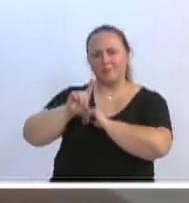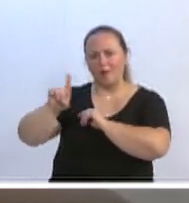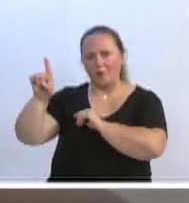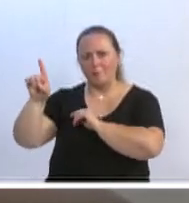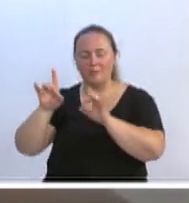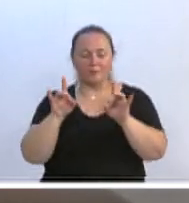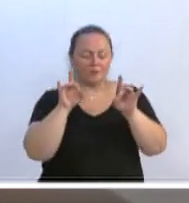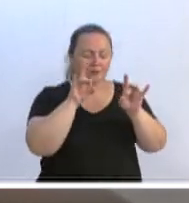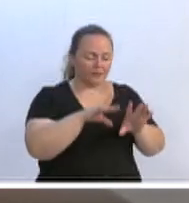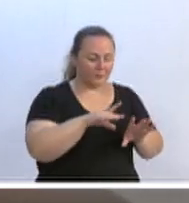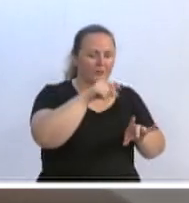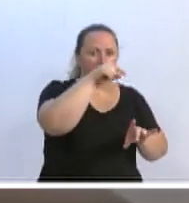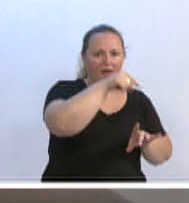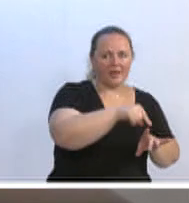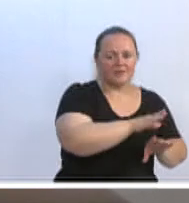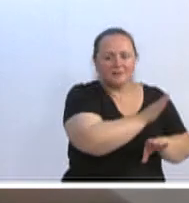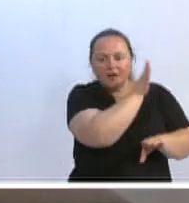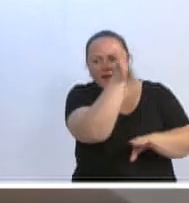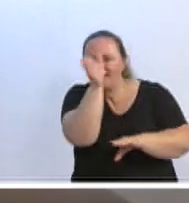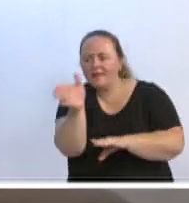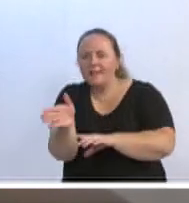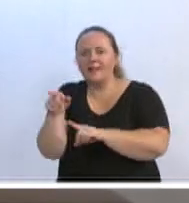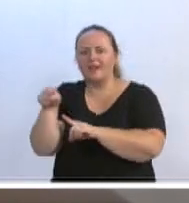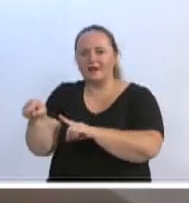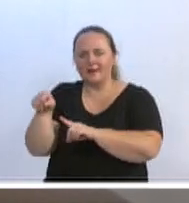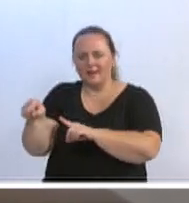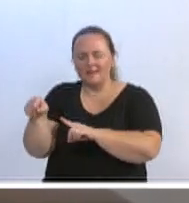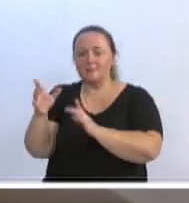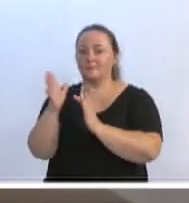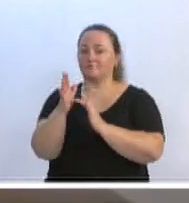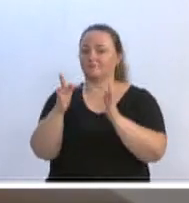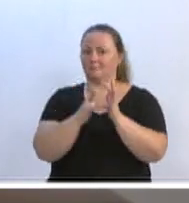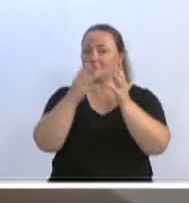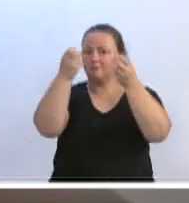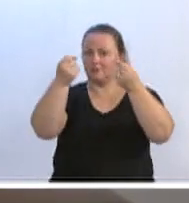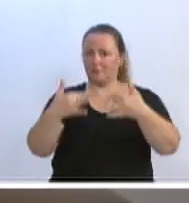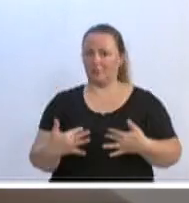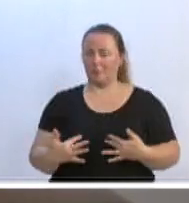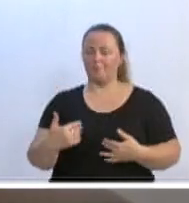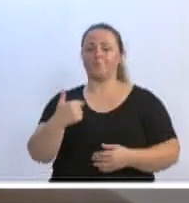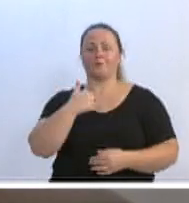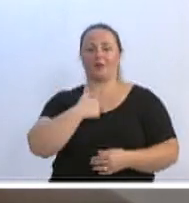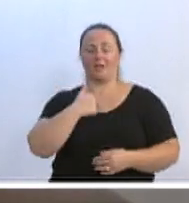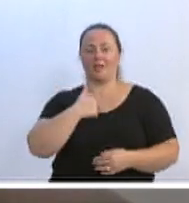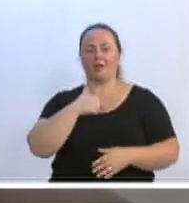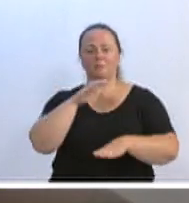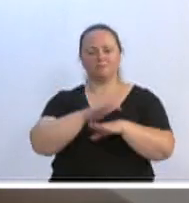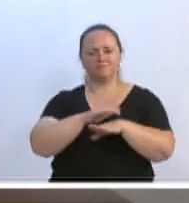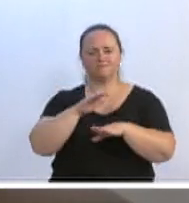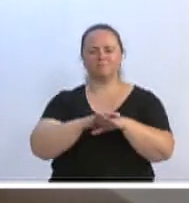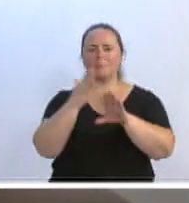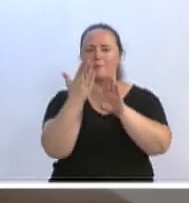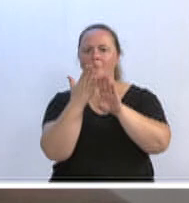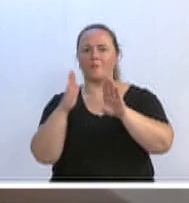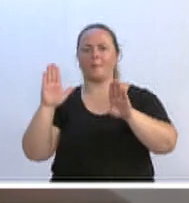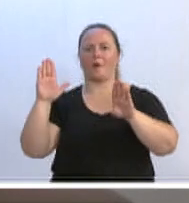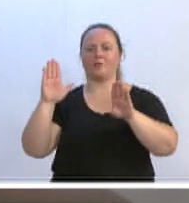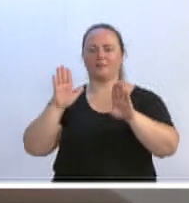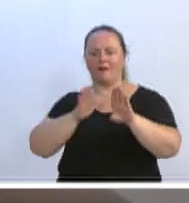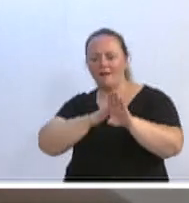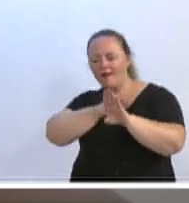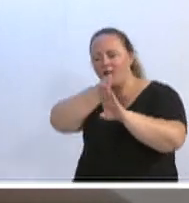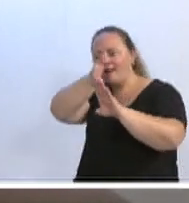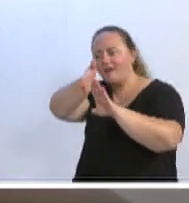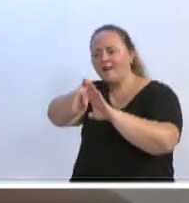tempo Cronos, há um recurso. Jesus disse assim: eu sou a porta. Quem entrar